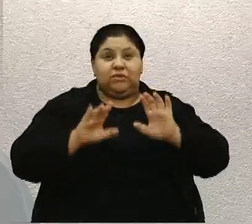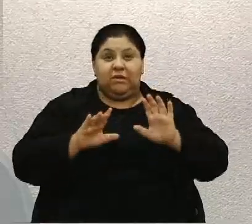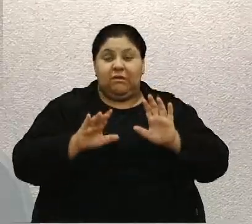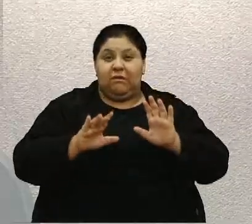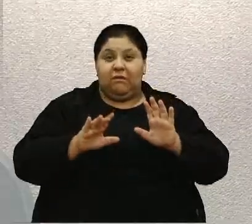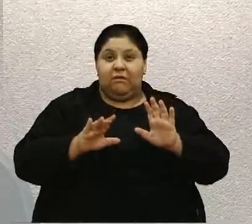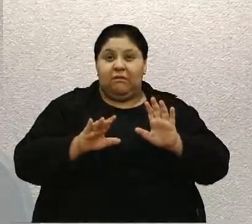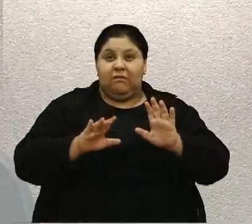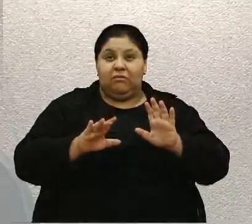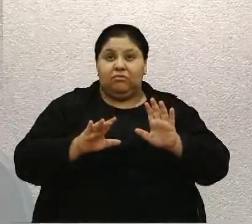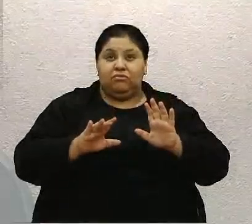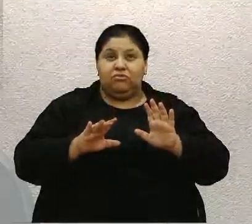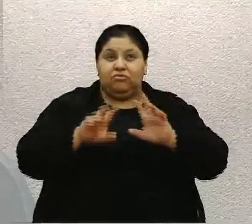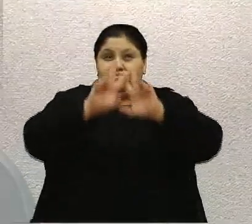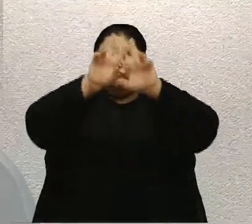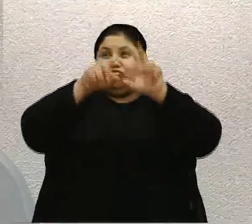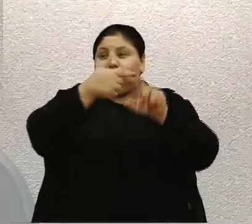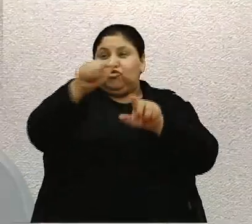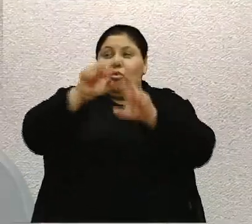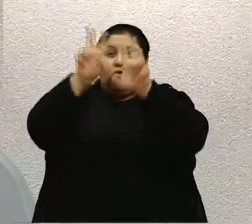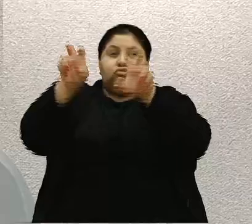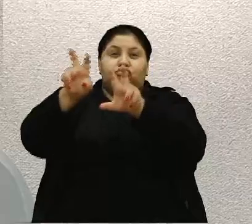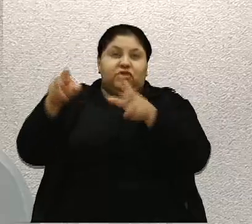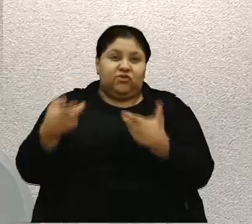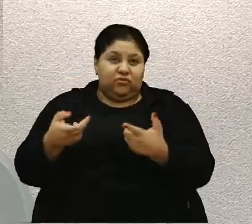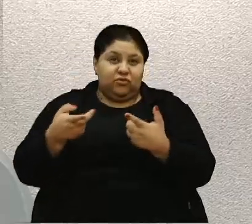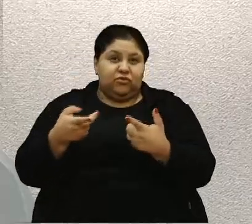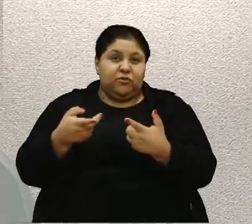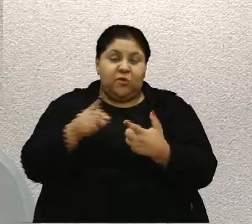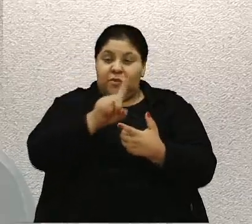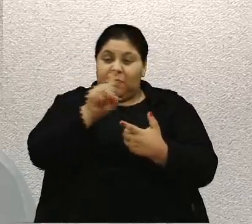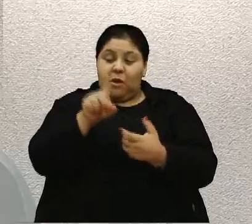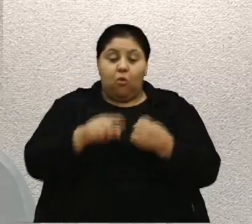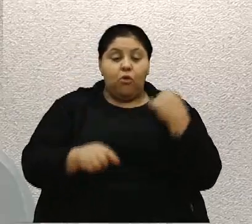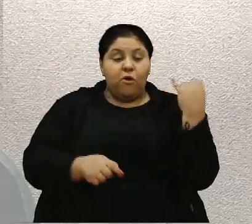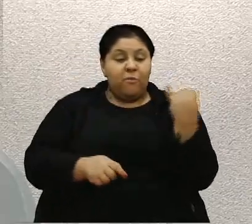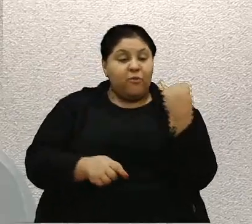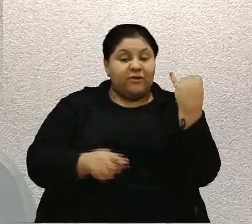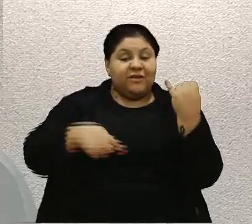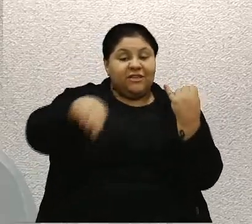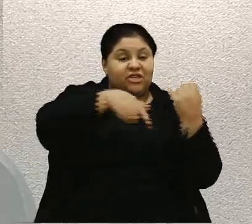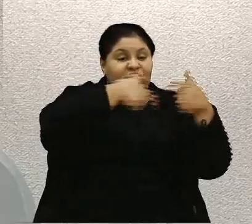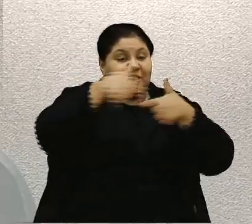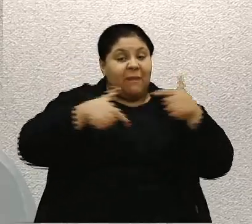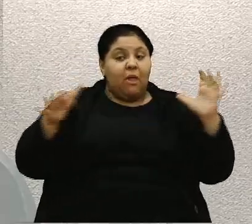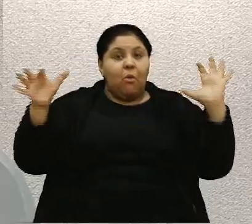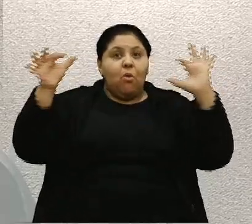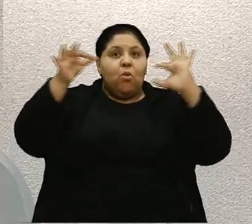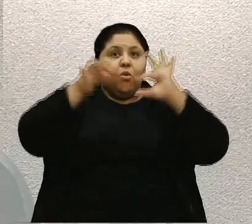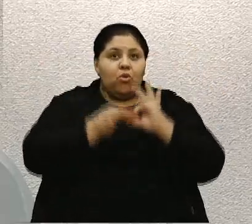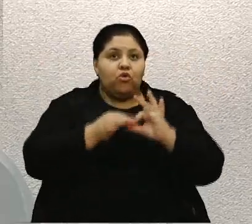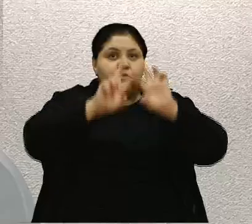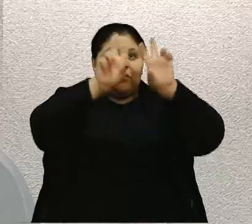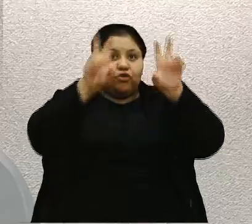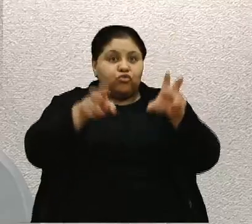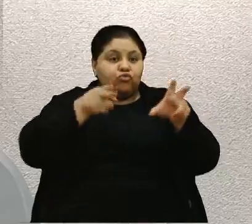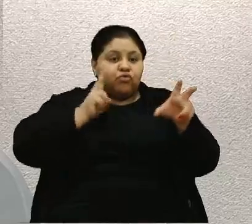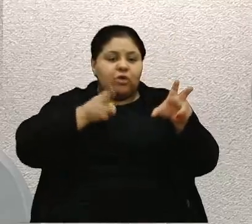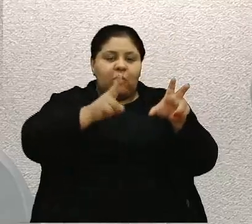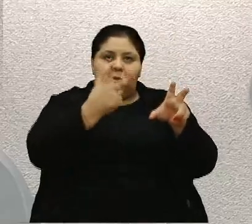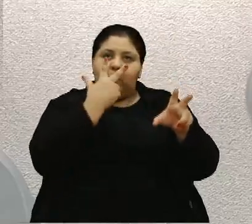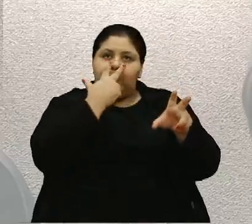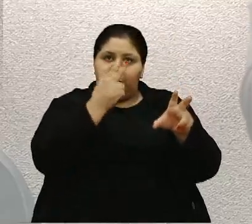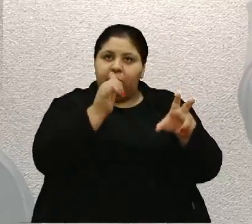secundárias sobre isso ou aquilo, porque o importante é a gente trabalhar juntos para uma causa importante. Por